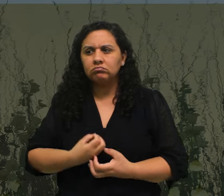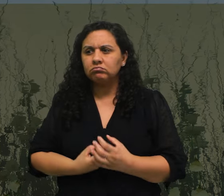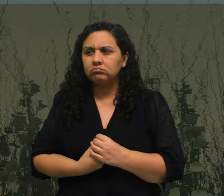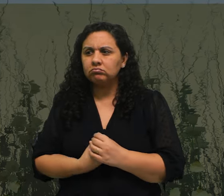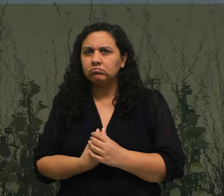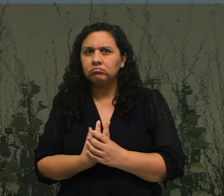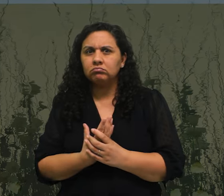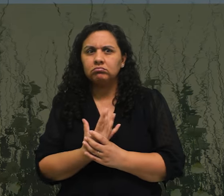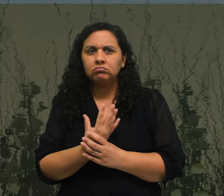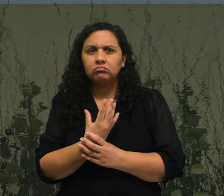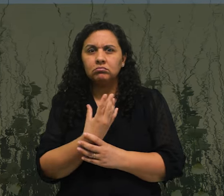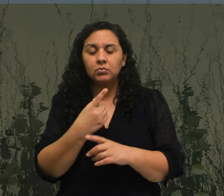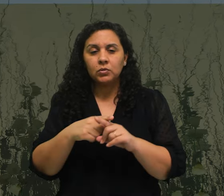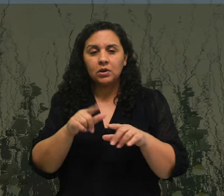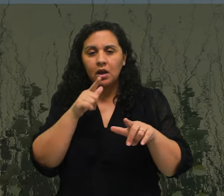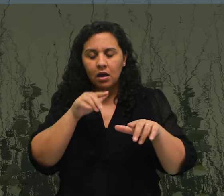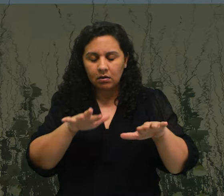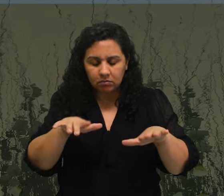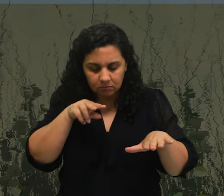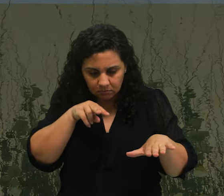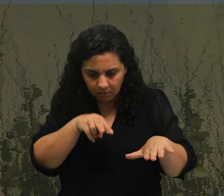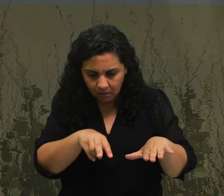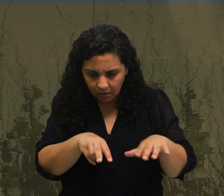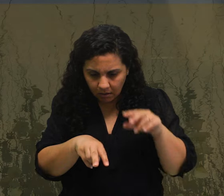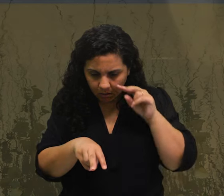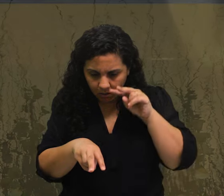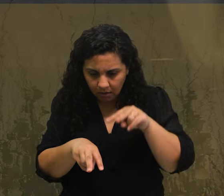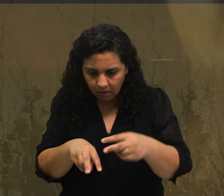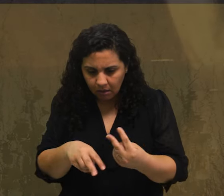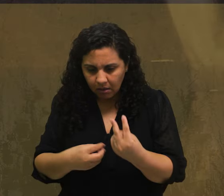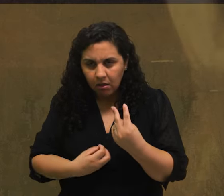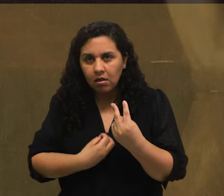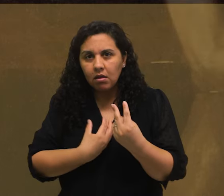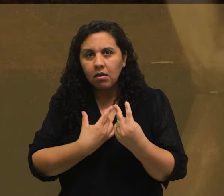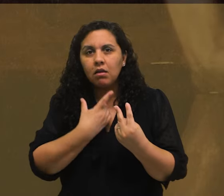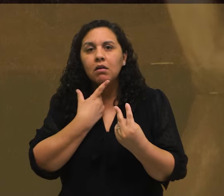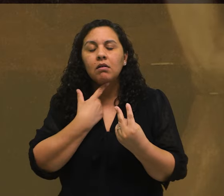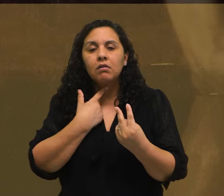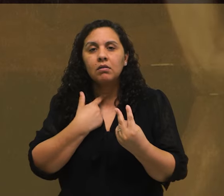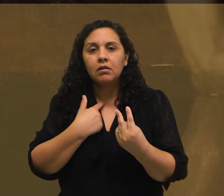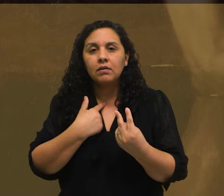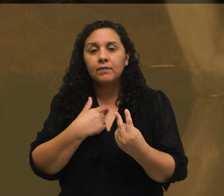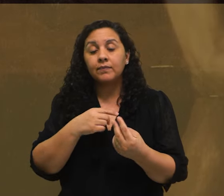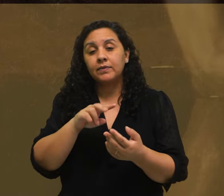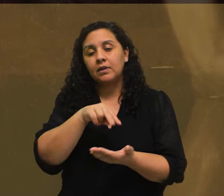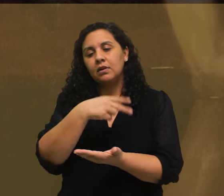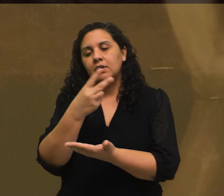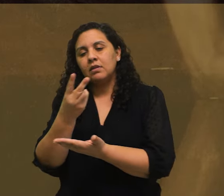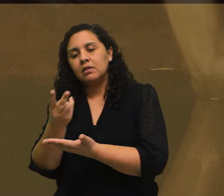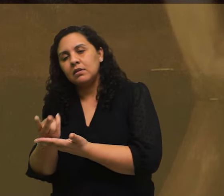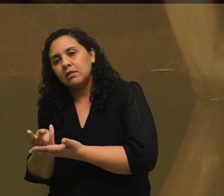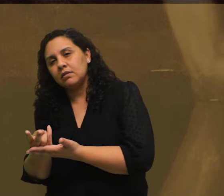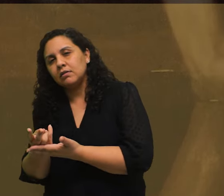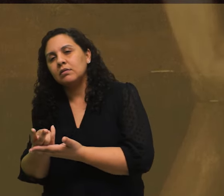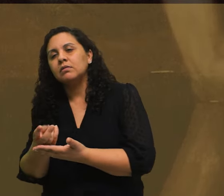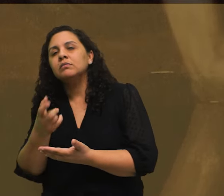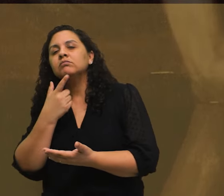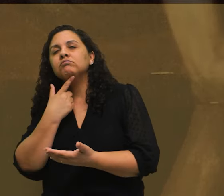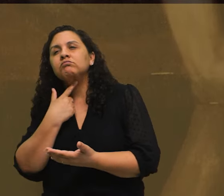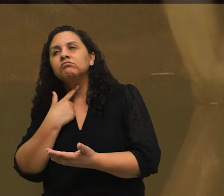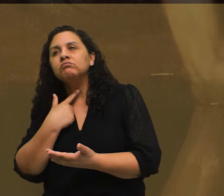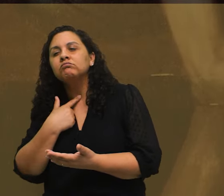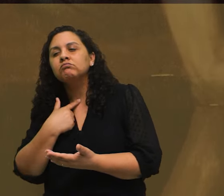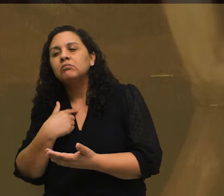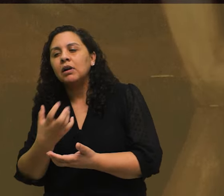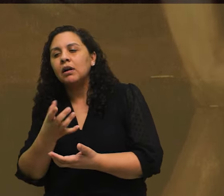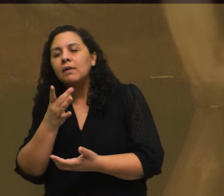a crescer quando viu uma imagem na lagoa: o duplo. Deitou-se e, tentando matar a sede,